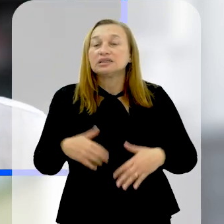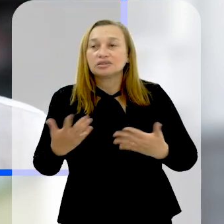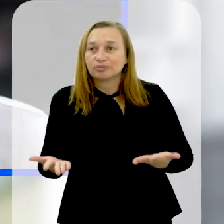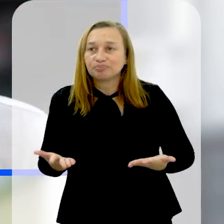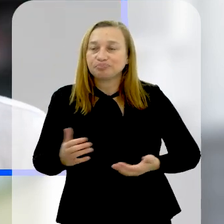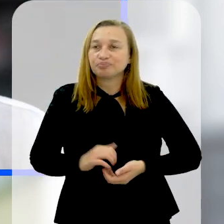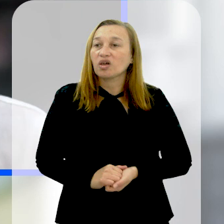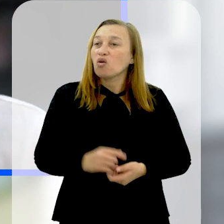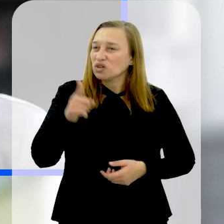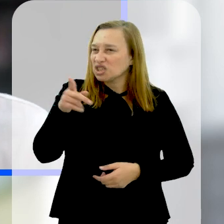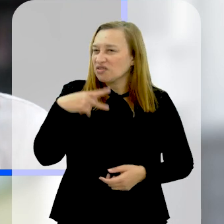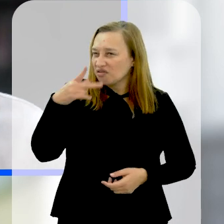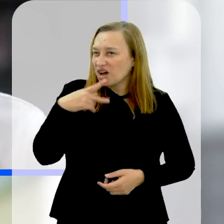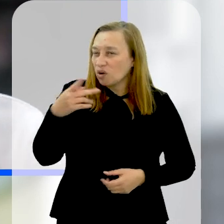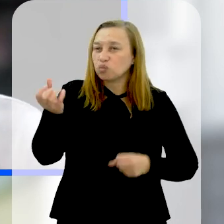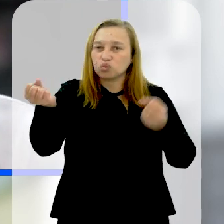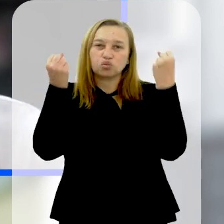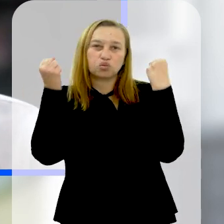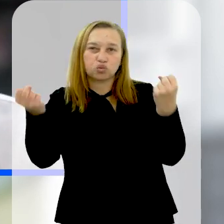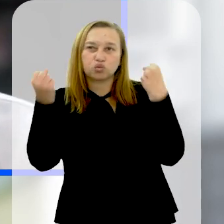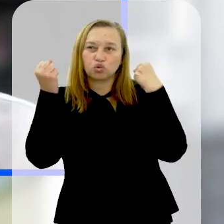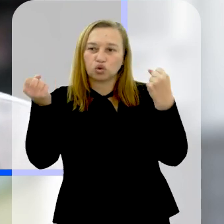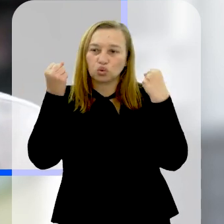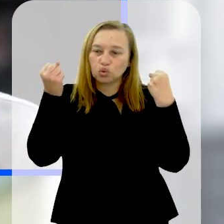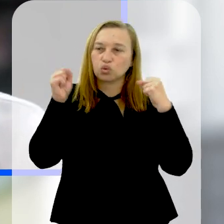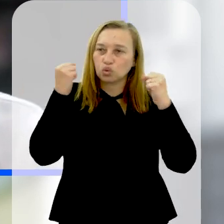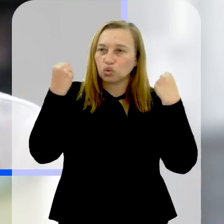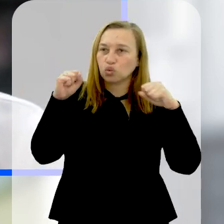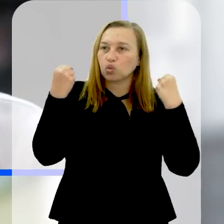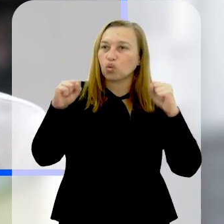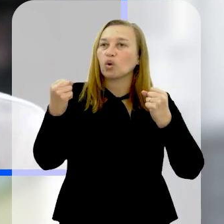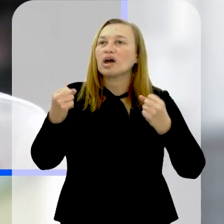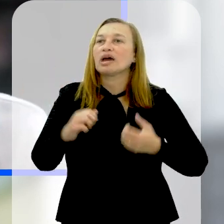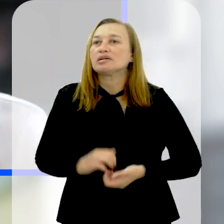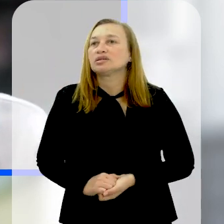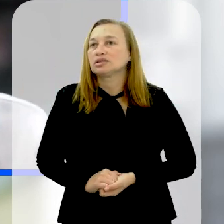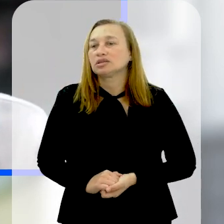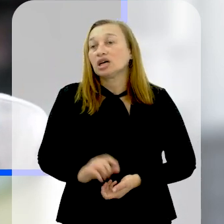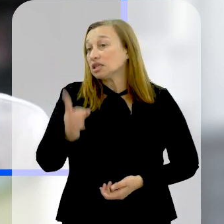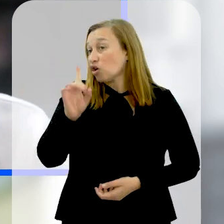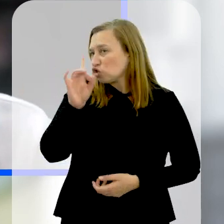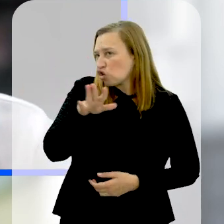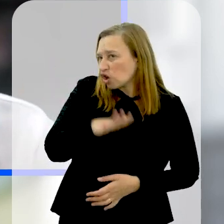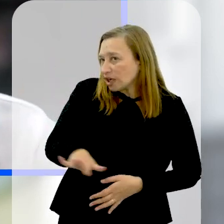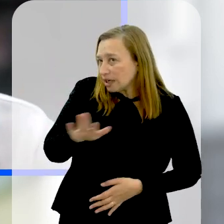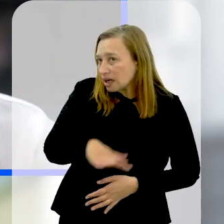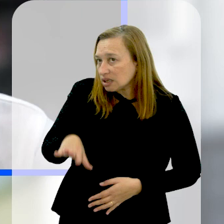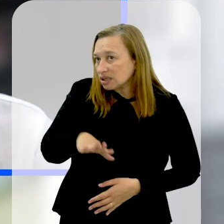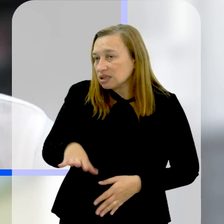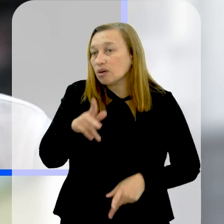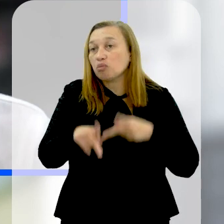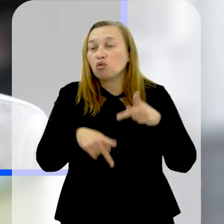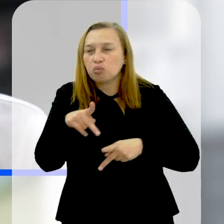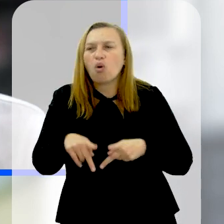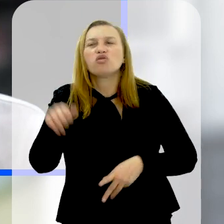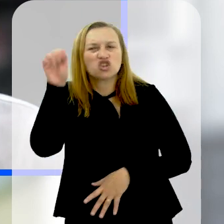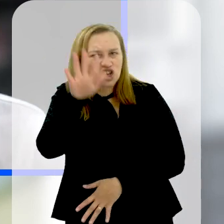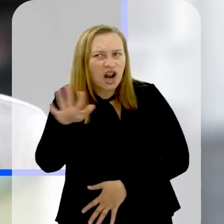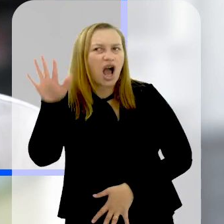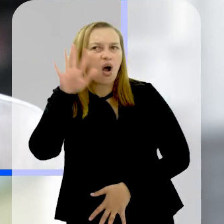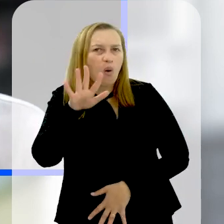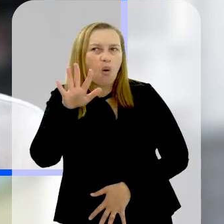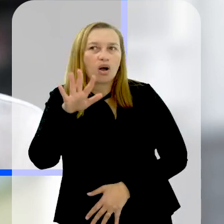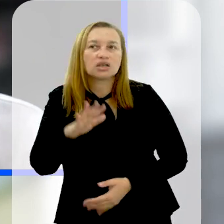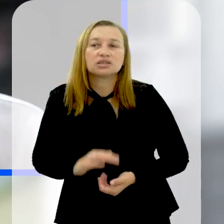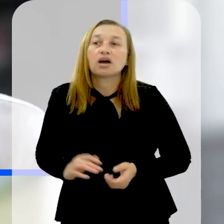aí, você falou do exercício físico, claro que não só para a criança, né, para a população